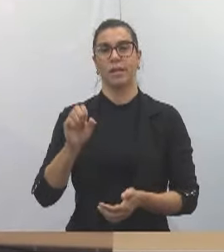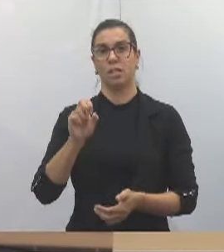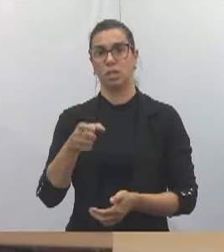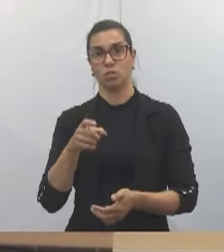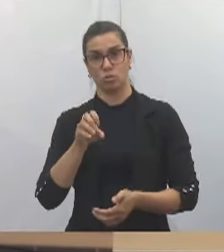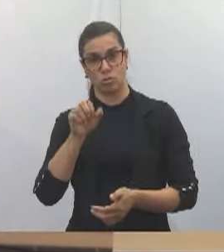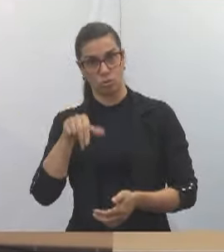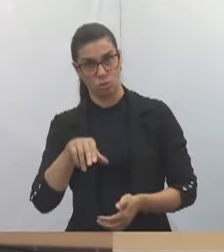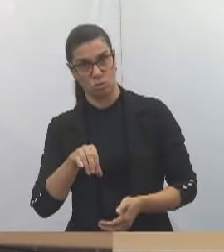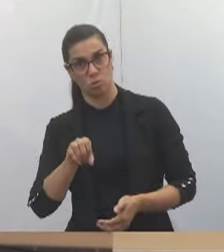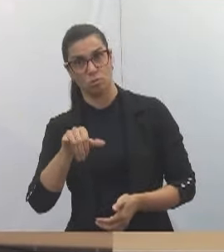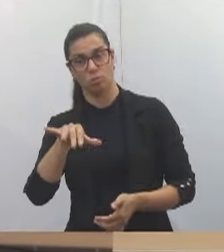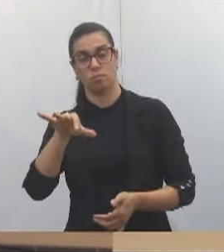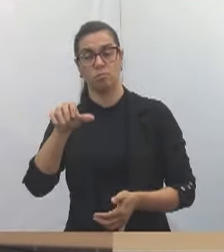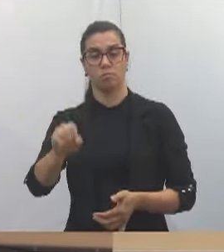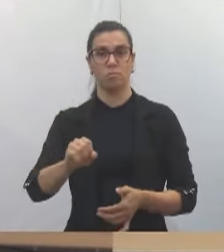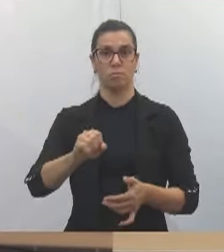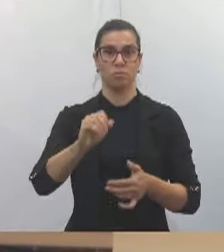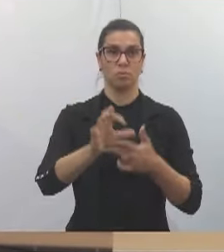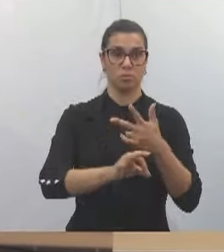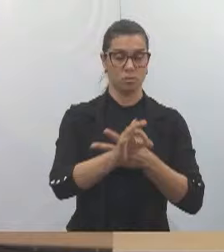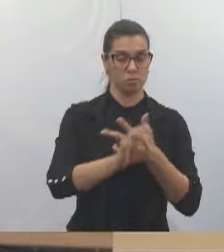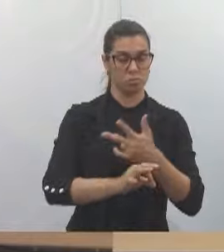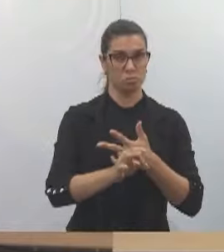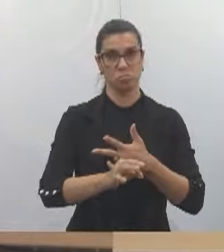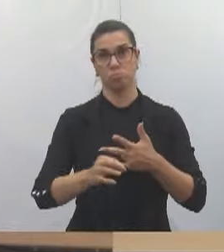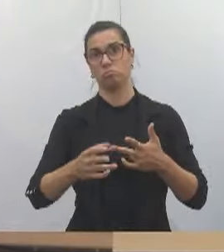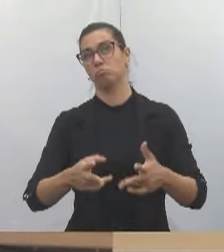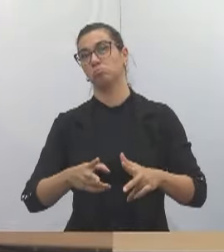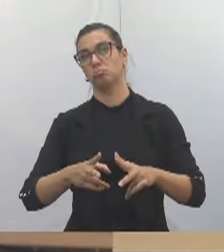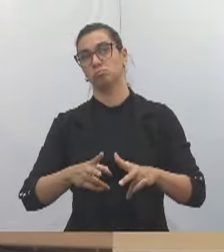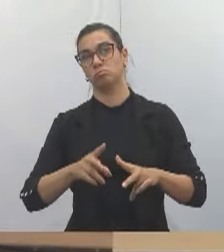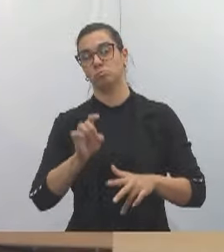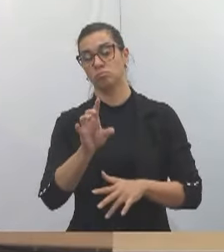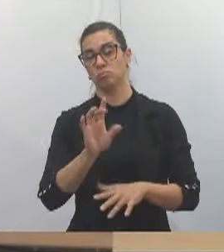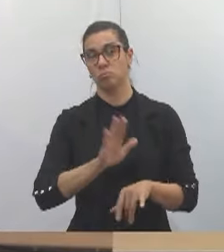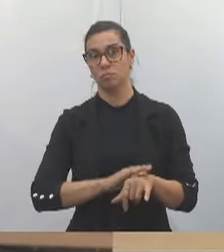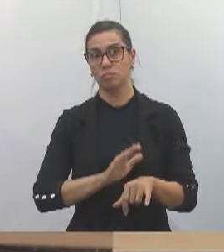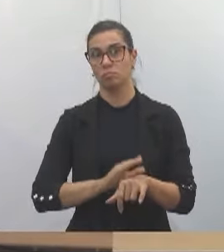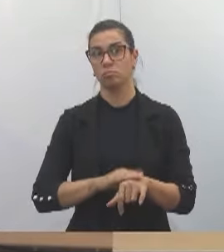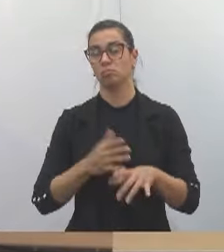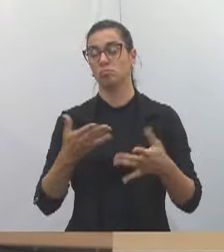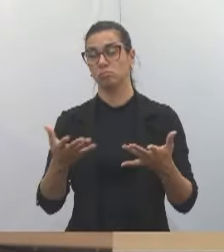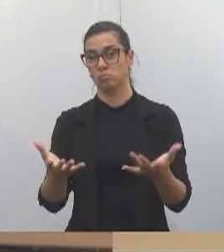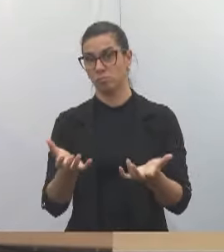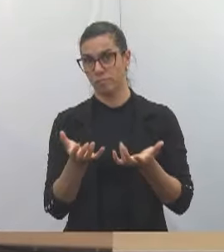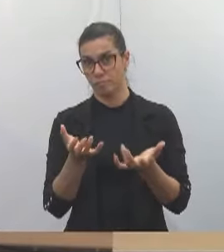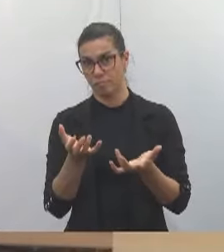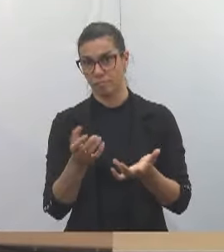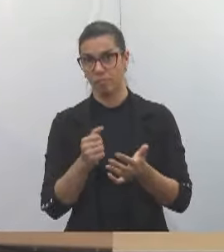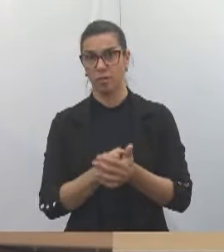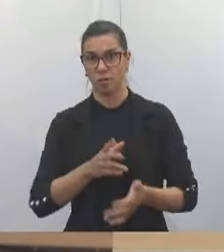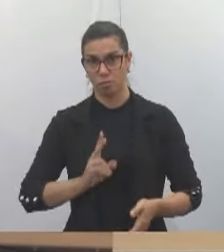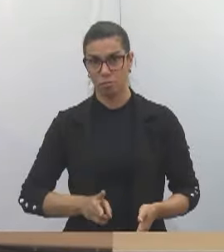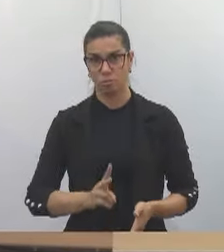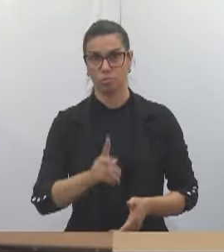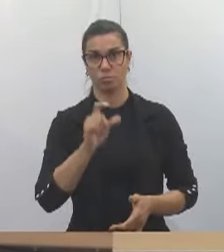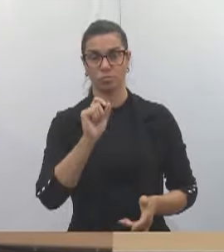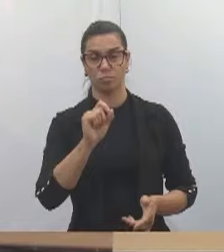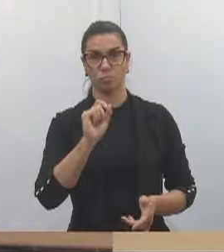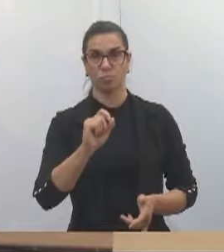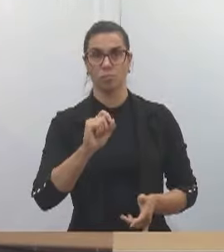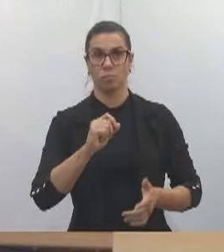para o executivo quando é para o bem dele. Tá? É isso. Continuando aqui, a parte pior, não